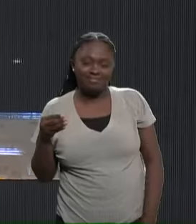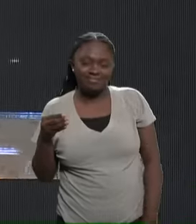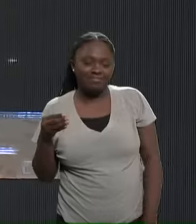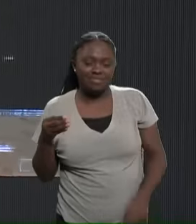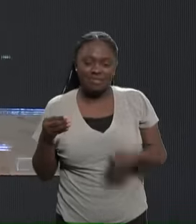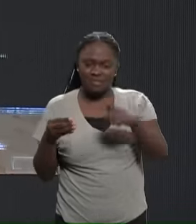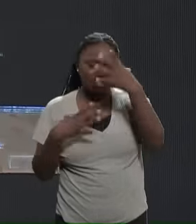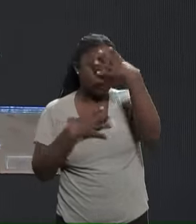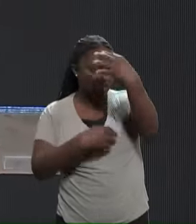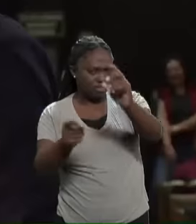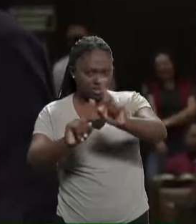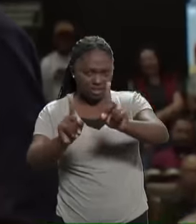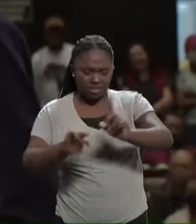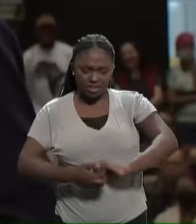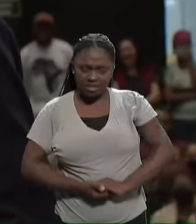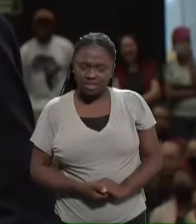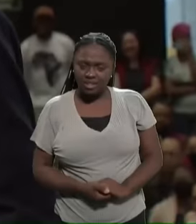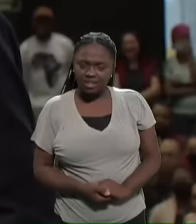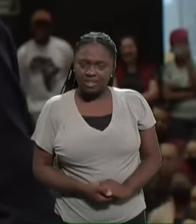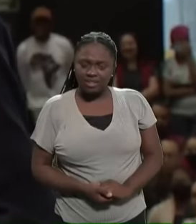Você não tem fé?